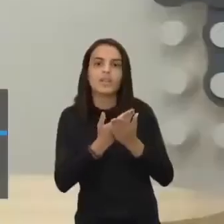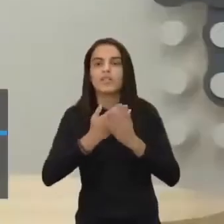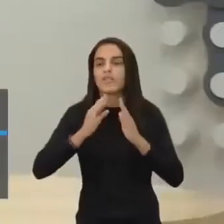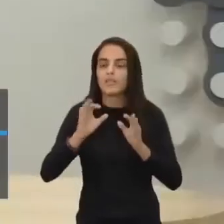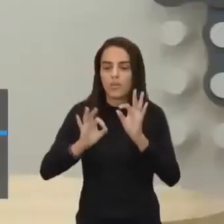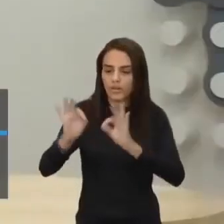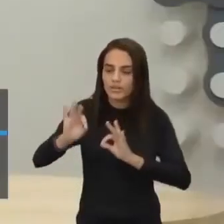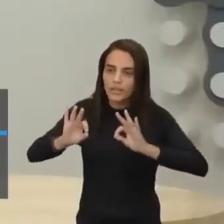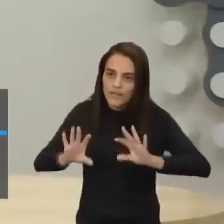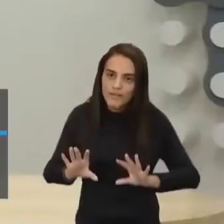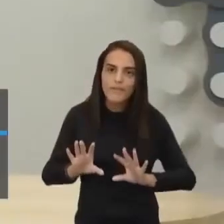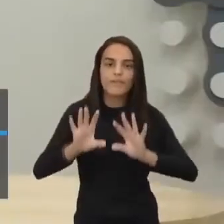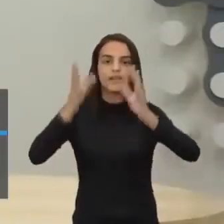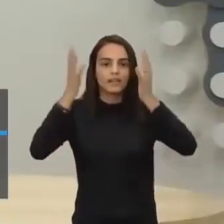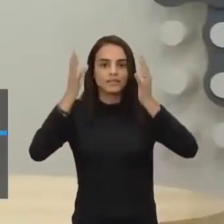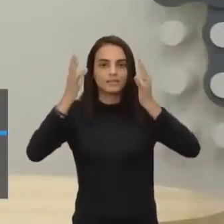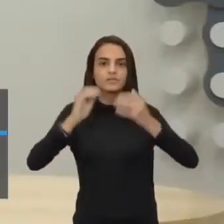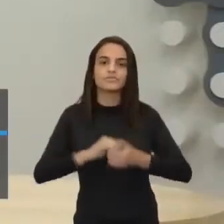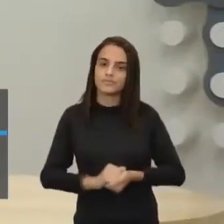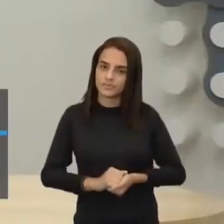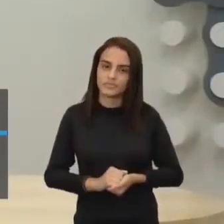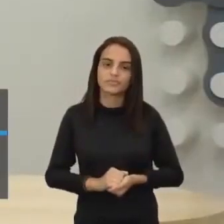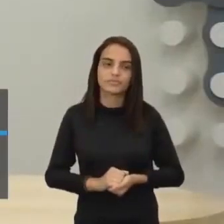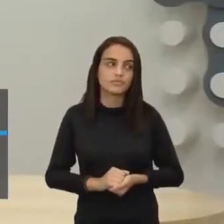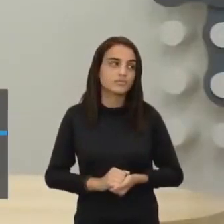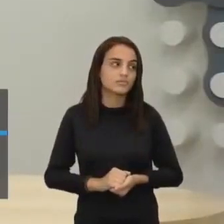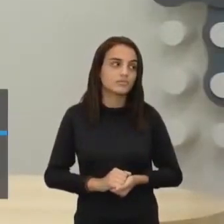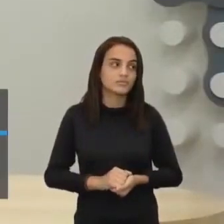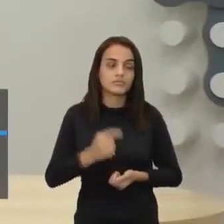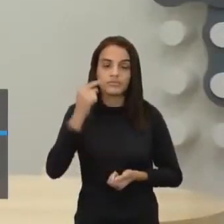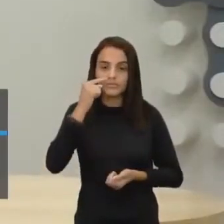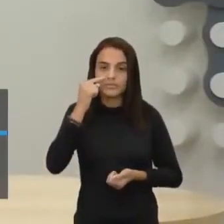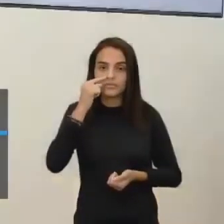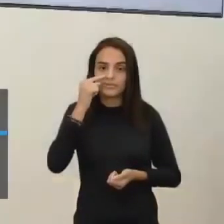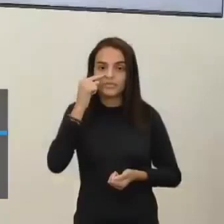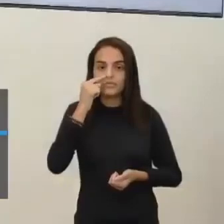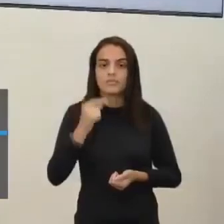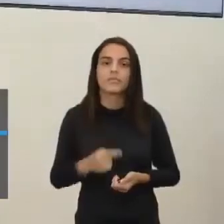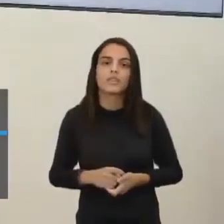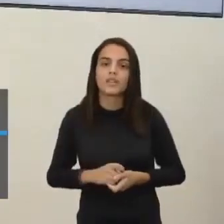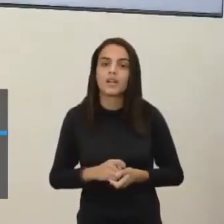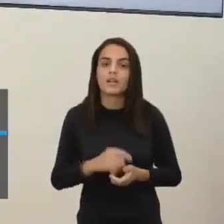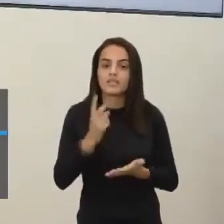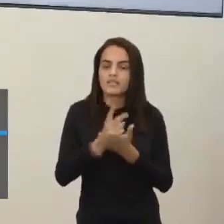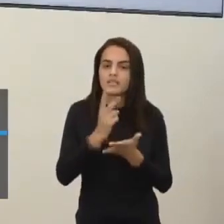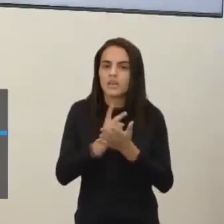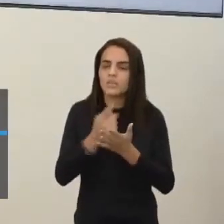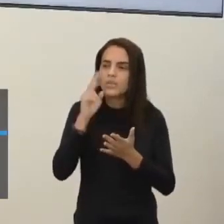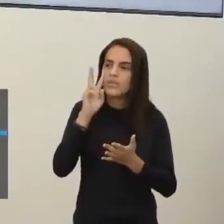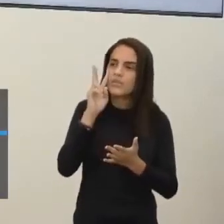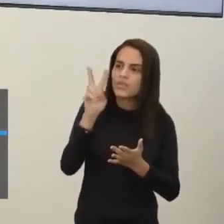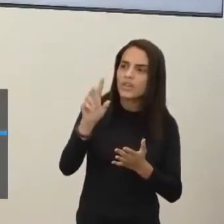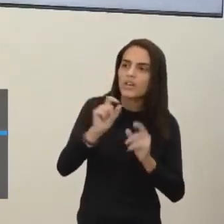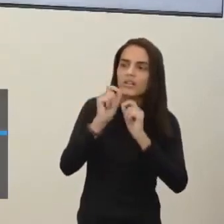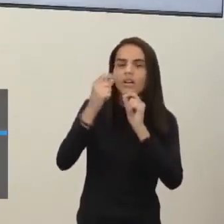E aí, sempre que eu vi essas festas ocorrendo nas escolas, o que acontecia? Era essa ideia de que, professor, eu vou